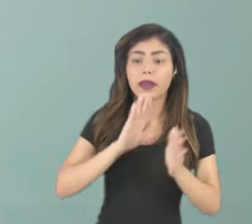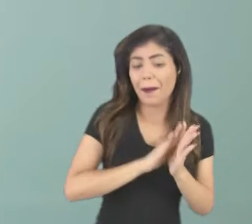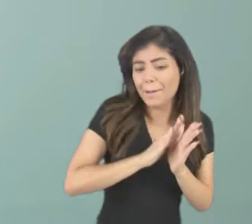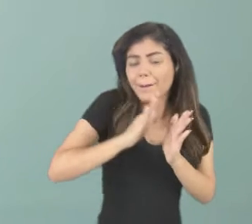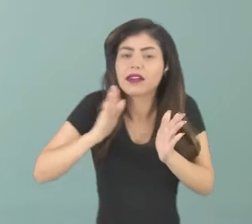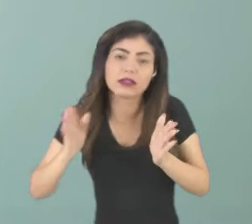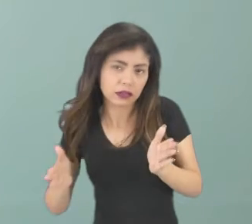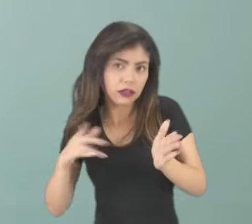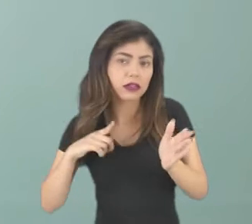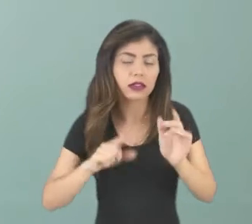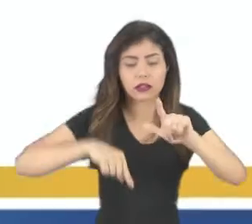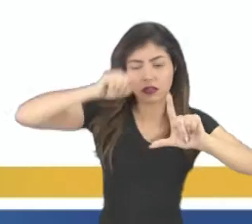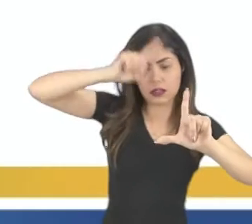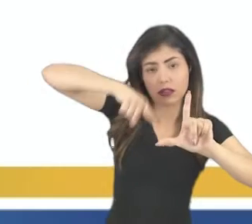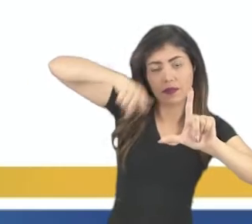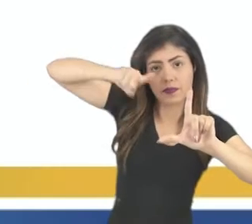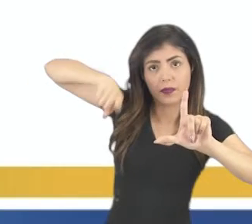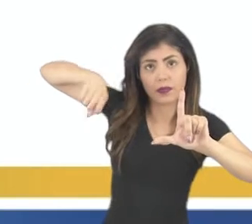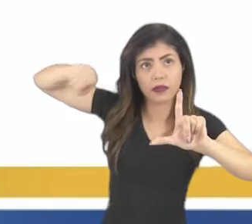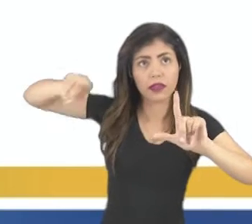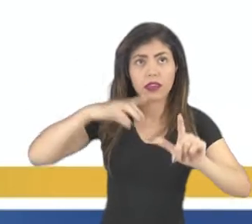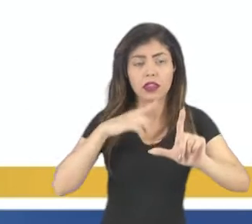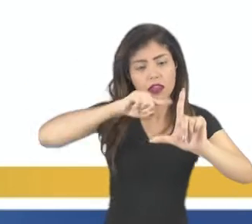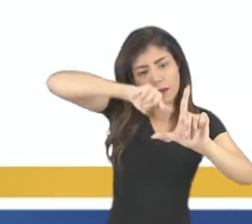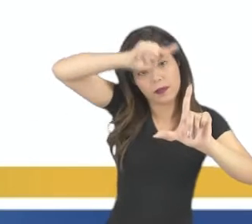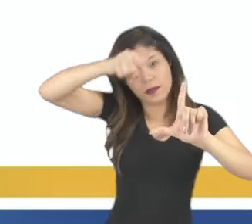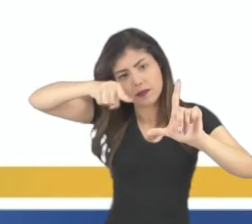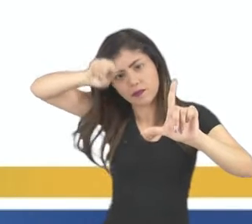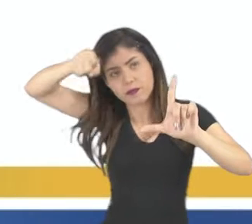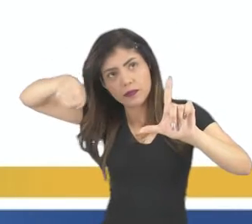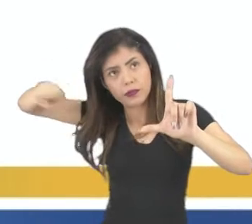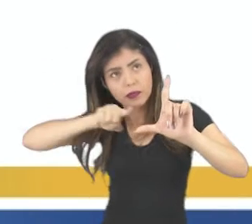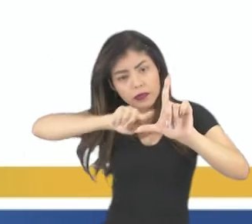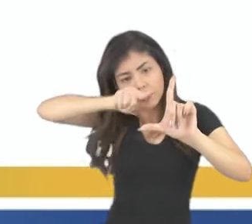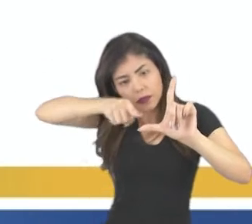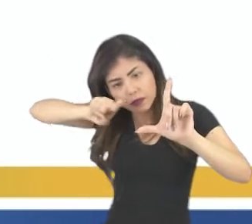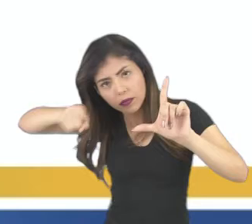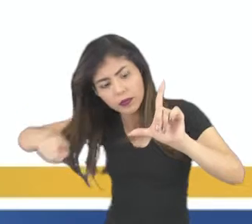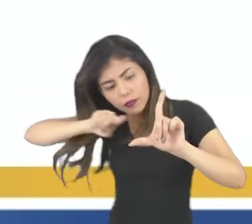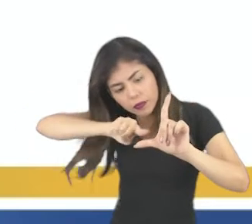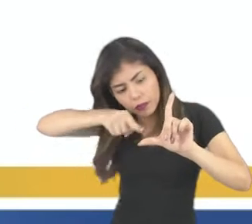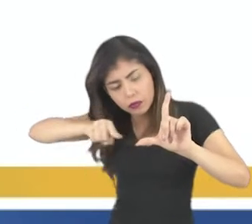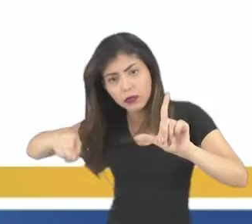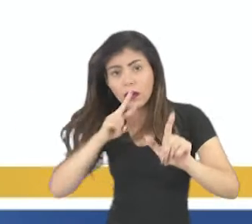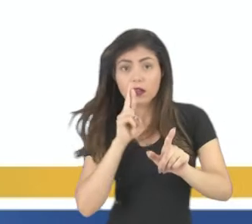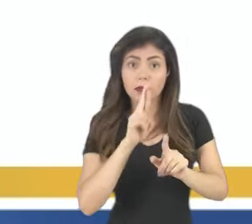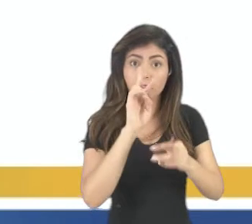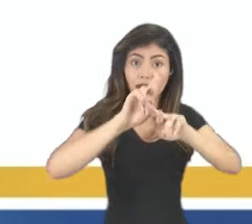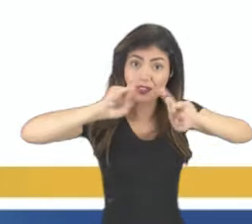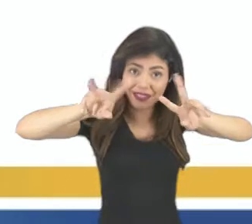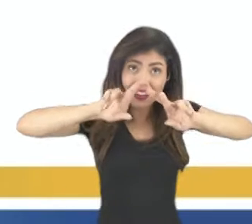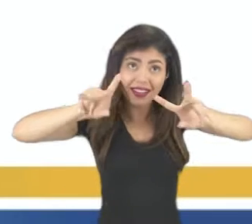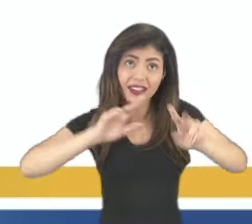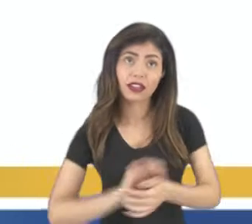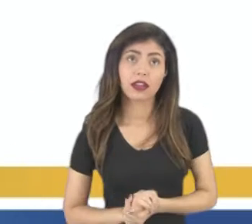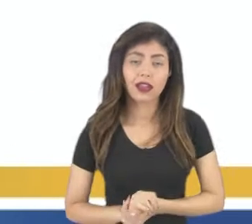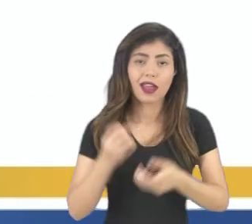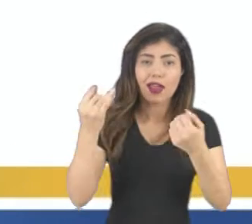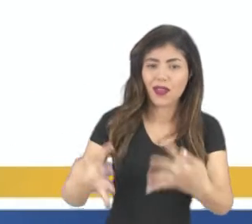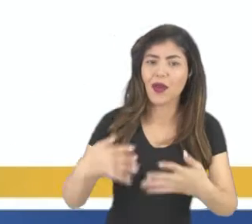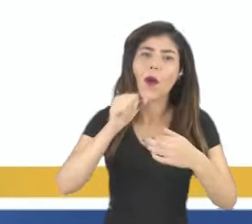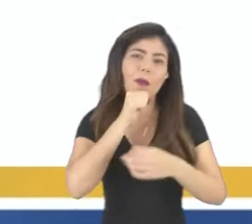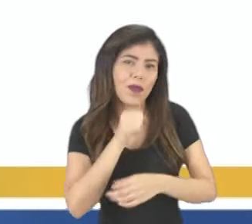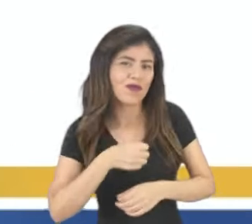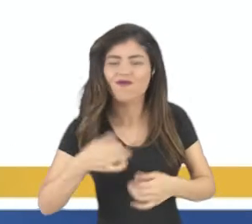aí a partir desse gráfico você Verifique a partir das frequências do ultravioleta que havia uma discrepância nesses valores não permitindo